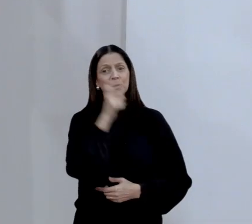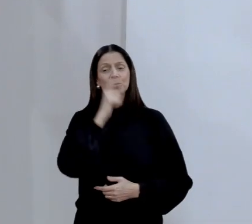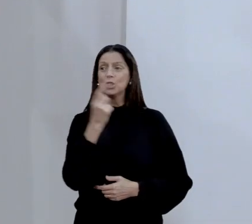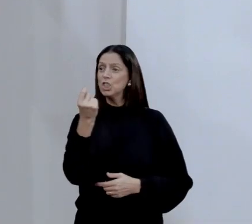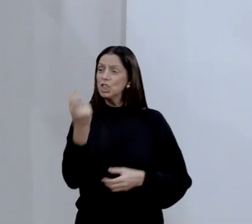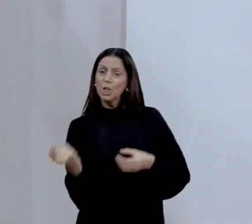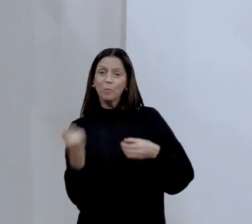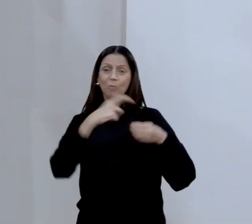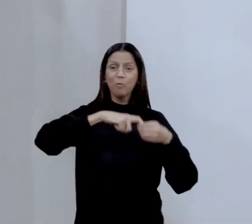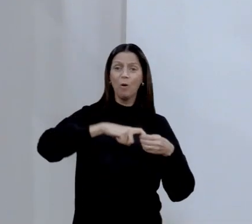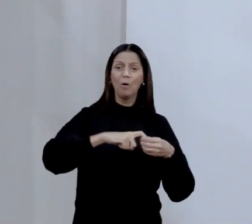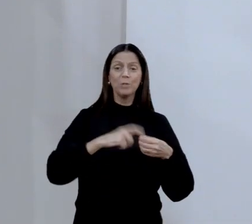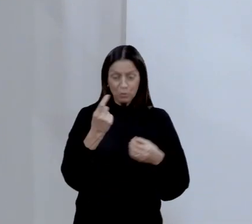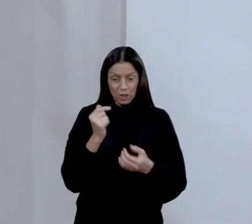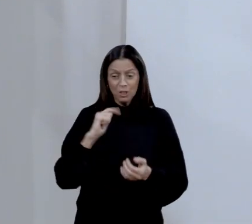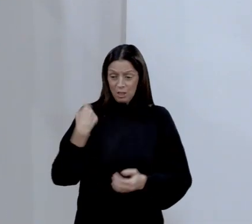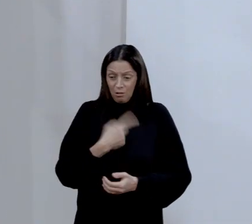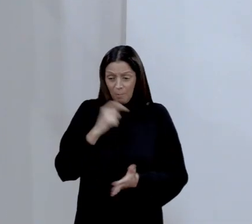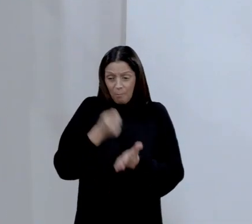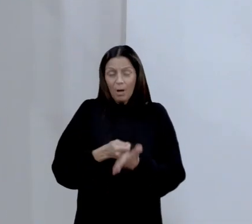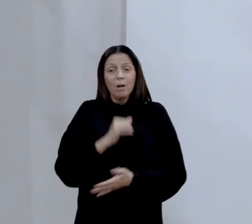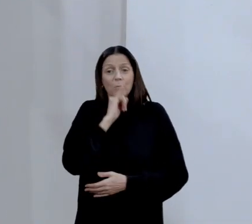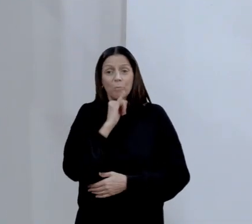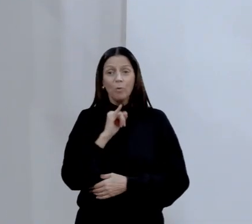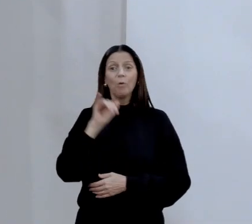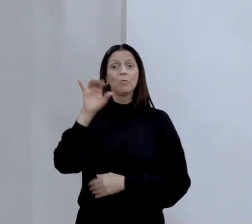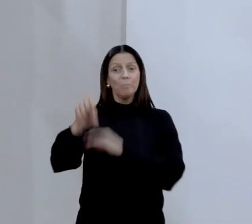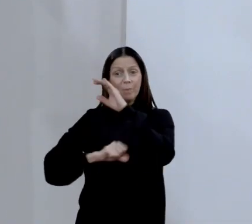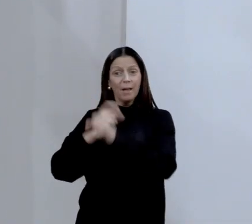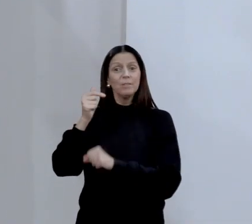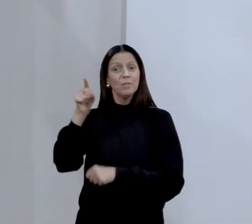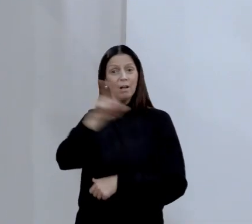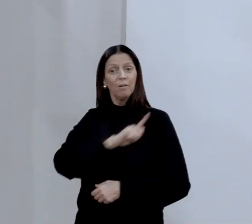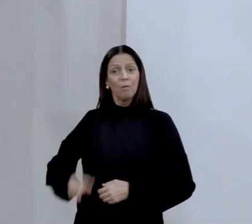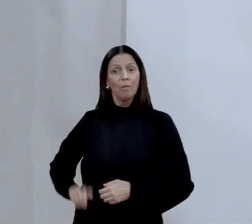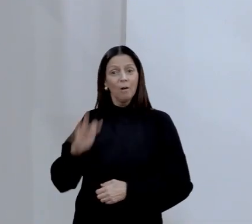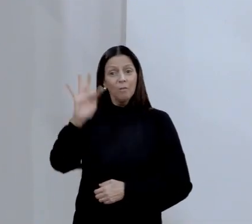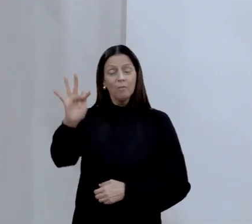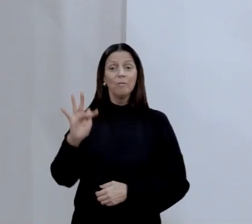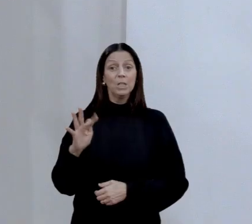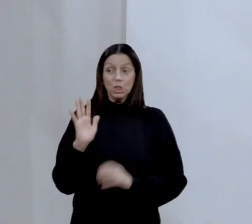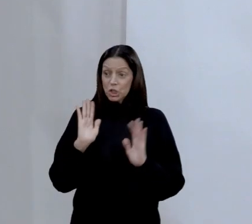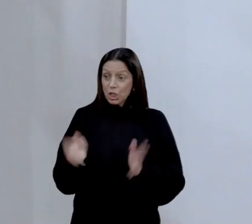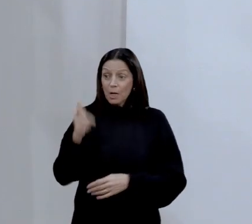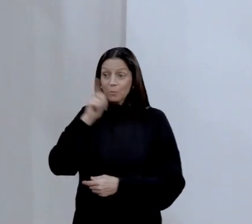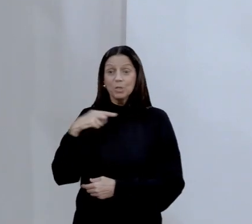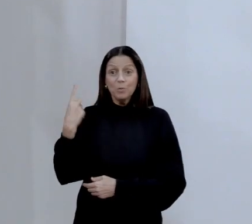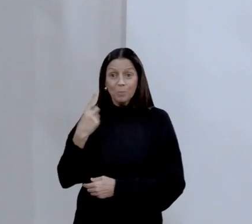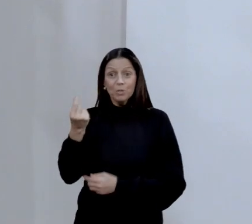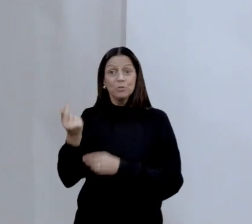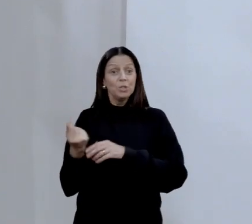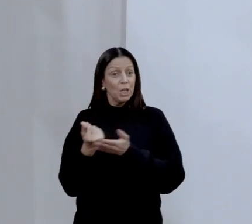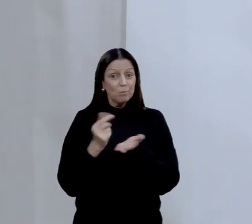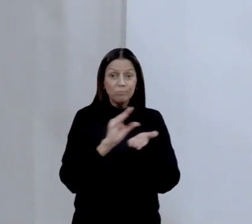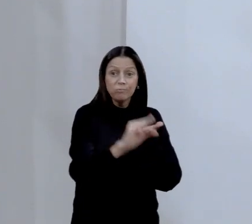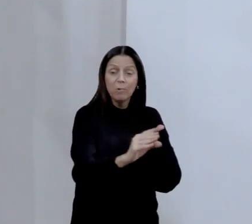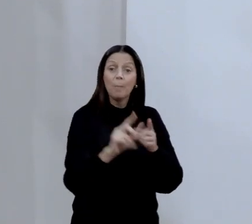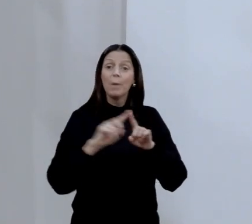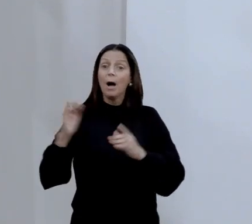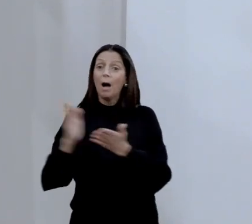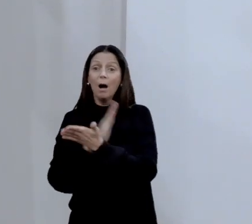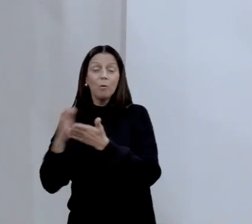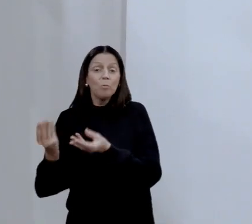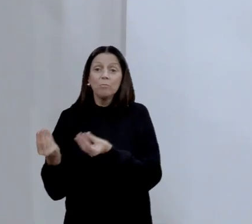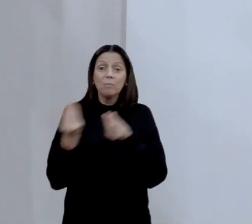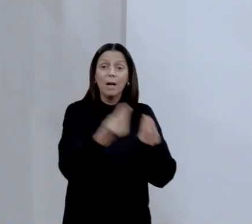impostos, e é quando a gente consegue, junto aqui, aqueles que têm olhado para o Blumenau, porque infelizmente muitos levam voto aqui, depois esquecem de Blumenau, não trazem um centavo,